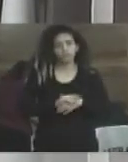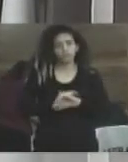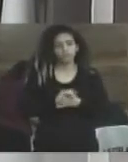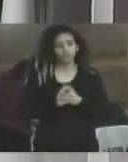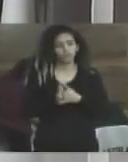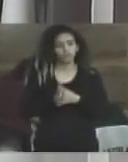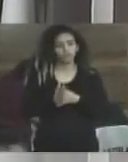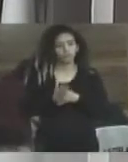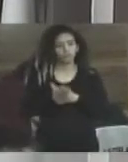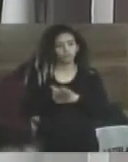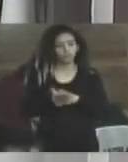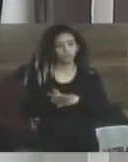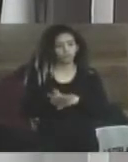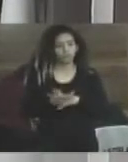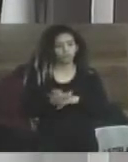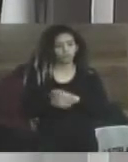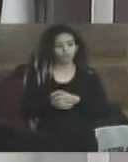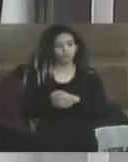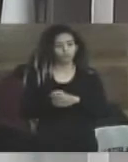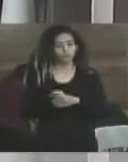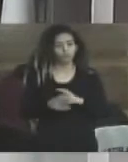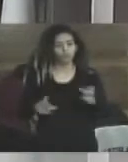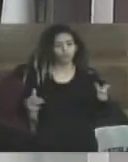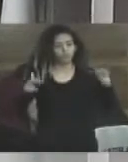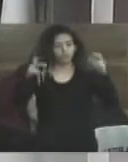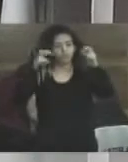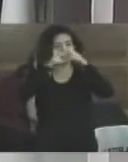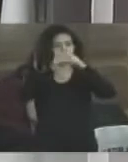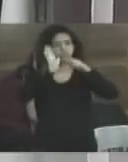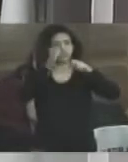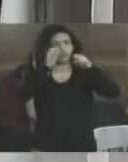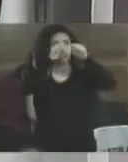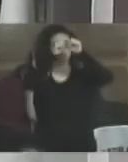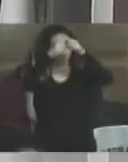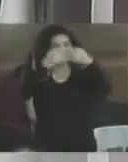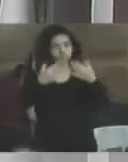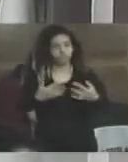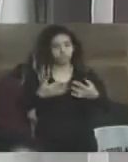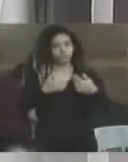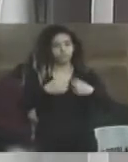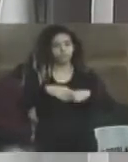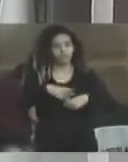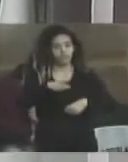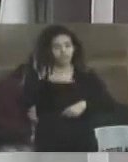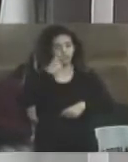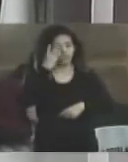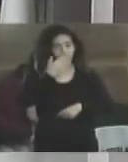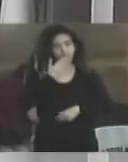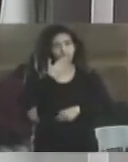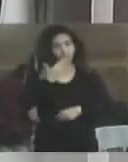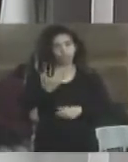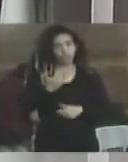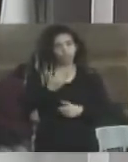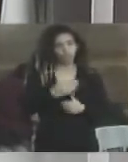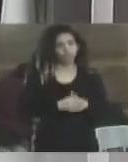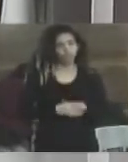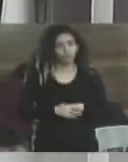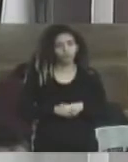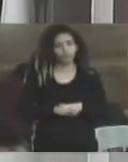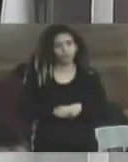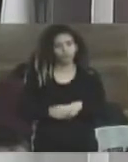de benefício à comunidade. Aquela passarela caiu a tempo, a vereadora tomou a iniciativa de pedir aí uma